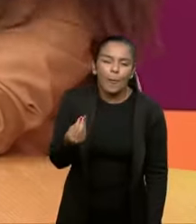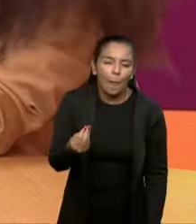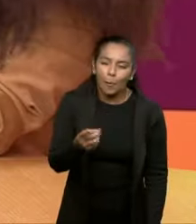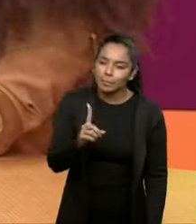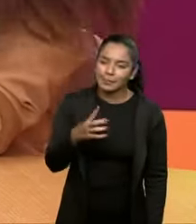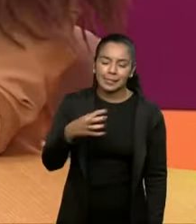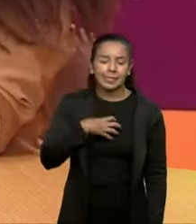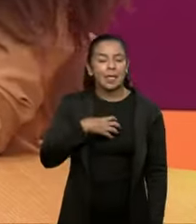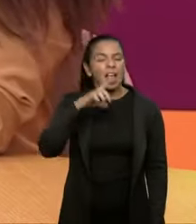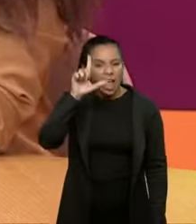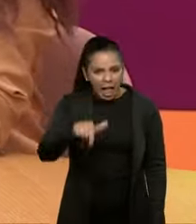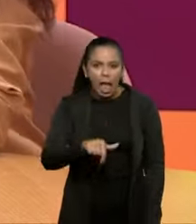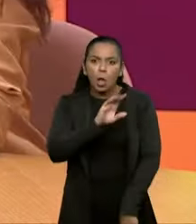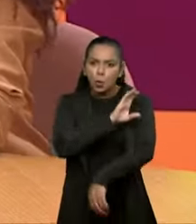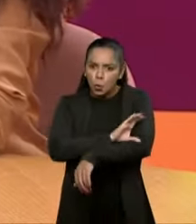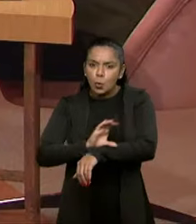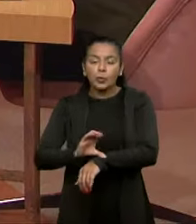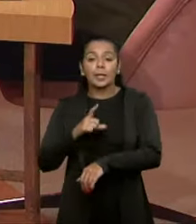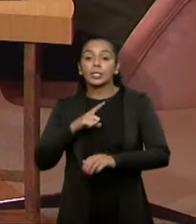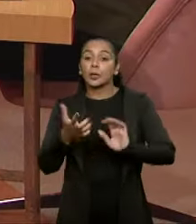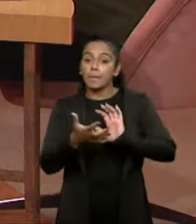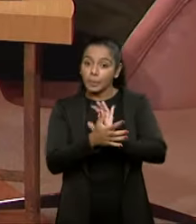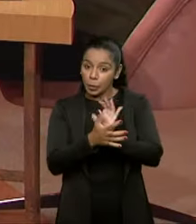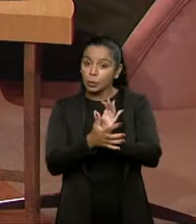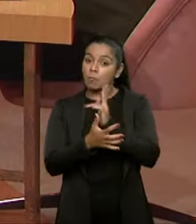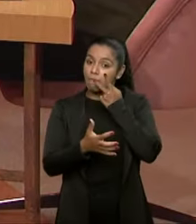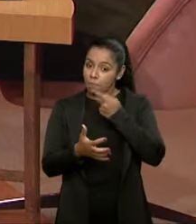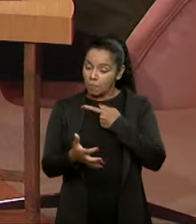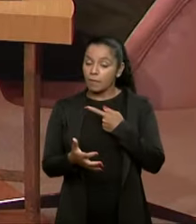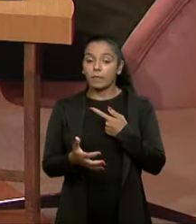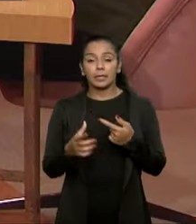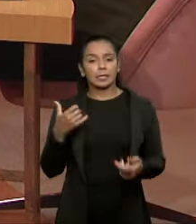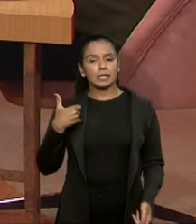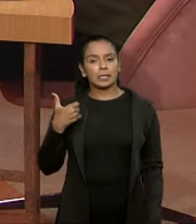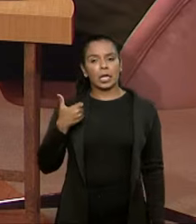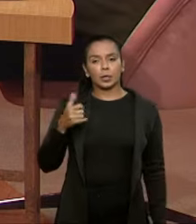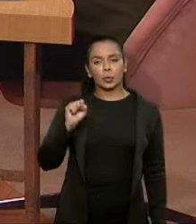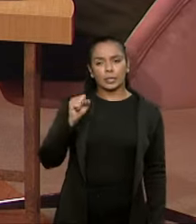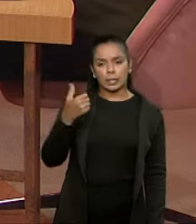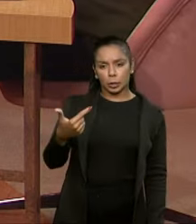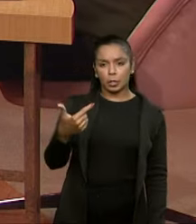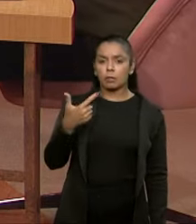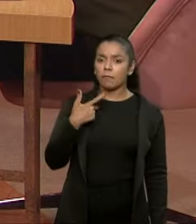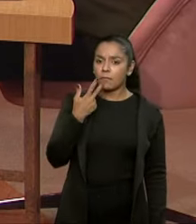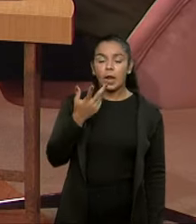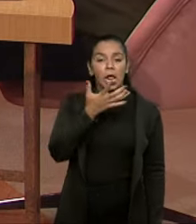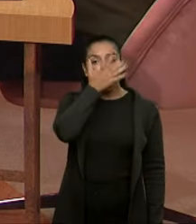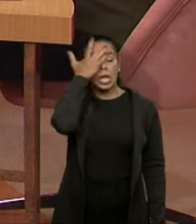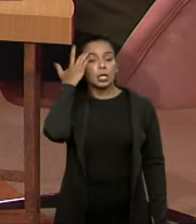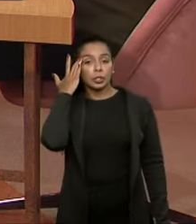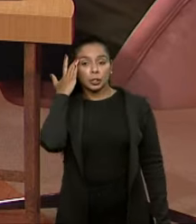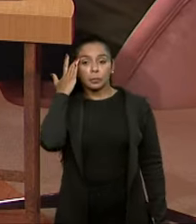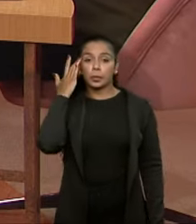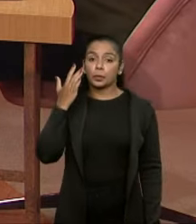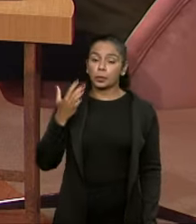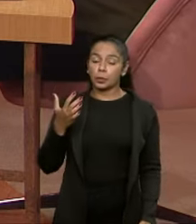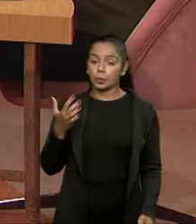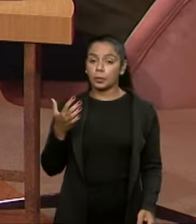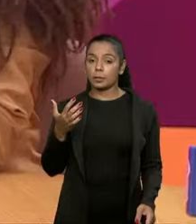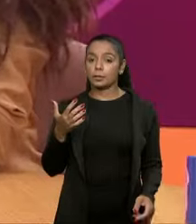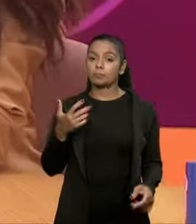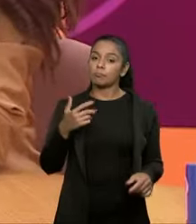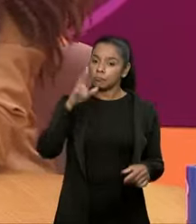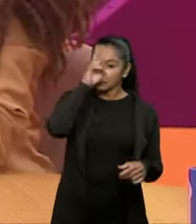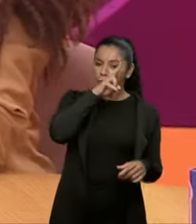é cultura. E ainda tinha um preconceito que ele me falou, ele tem 82 anos, né? E ele fala, as pessoas, né, contou a história que os